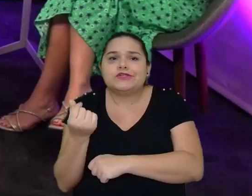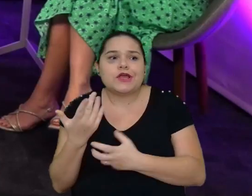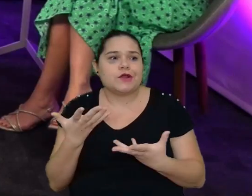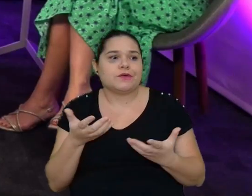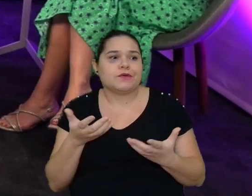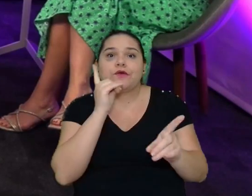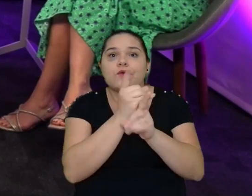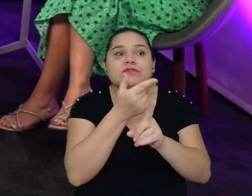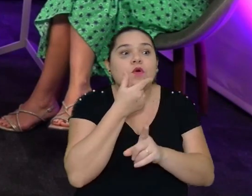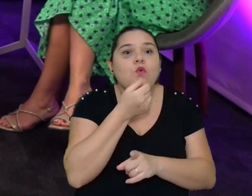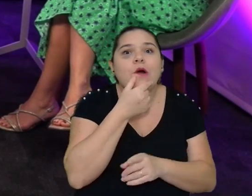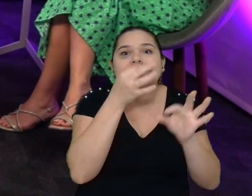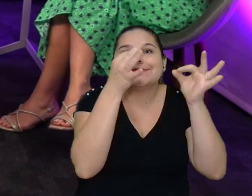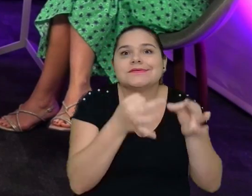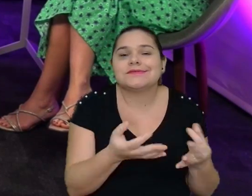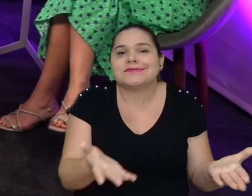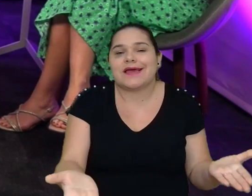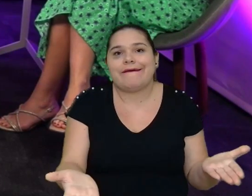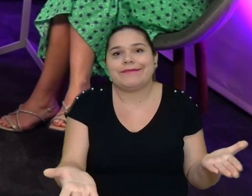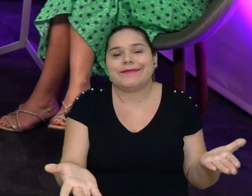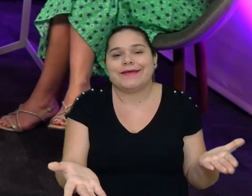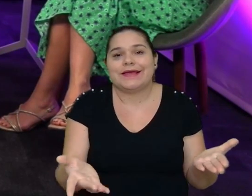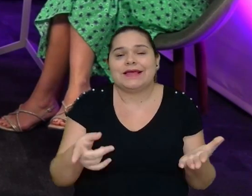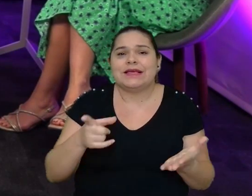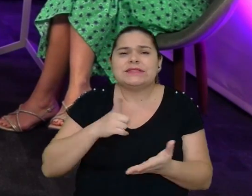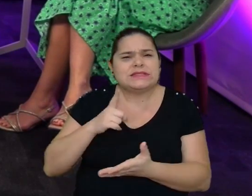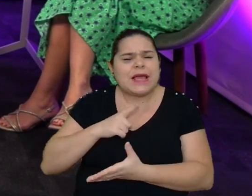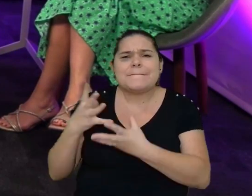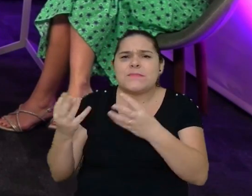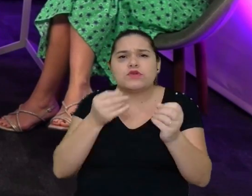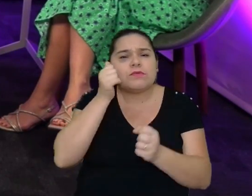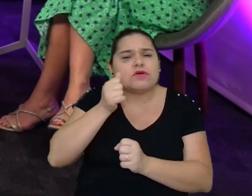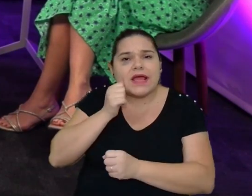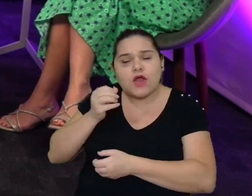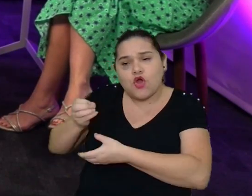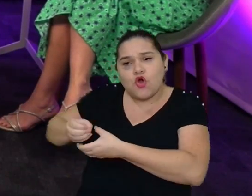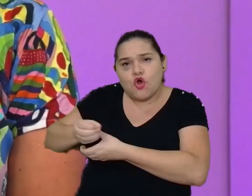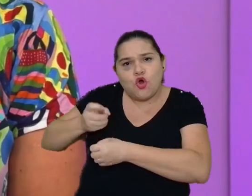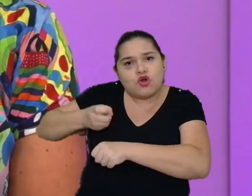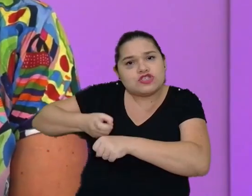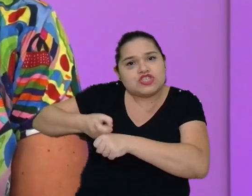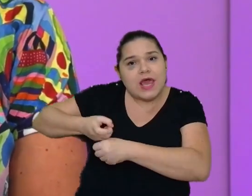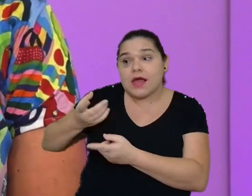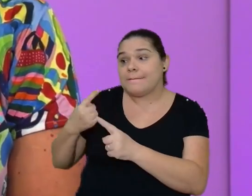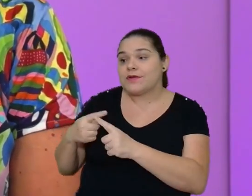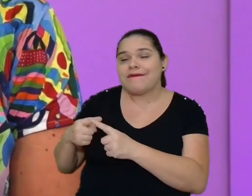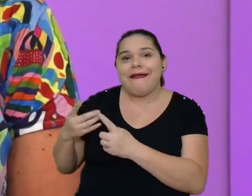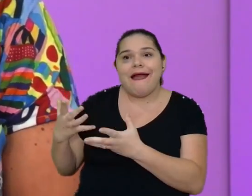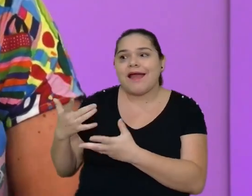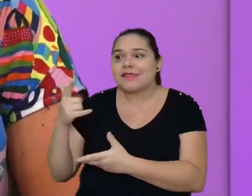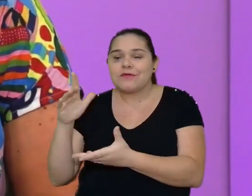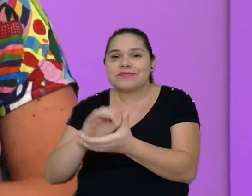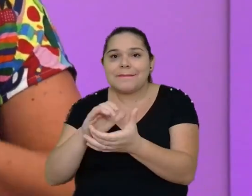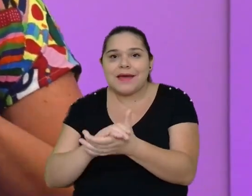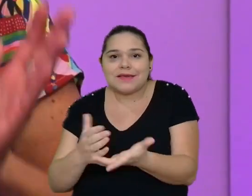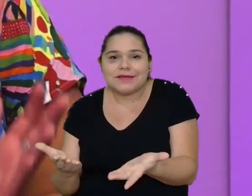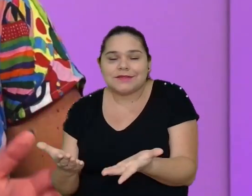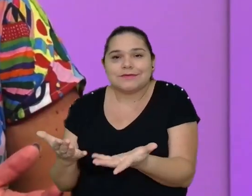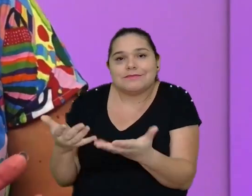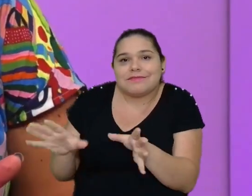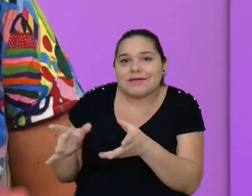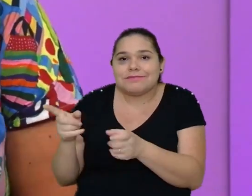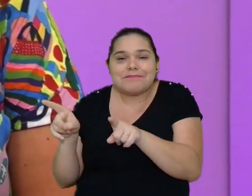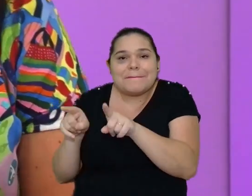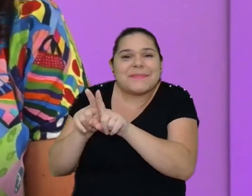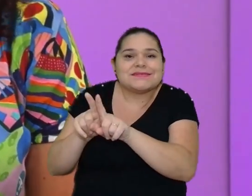gigante de mulheres que congelam porque não tem um parceiro, né? E esse hoje, as pesquisas mostram, é o principal motivo, eu não tenho um parceiro. E não importa